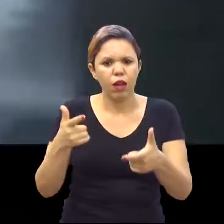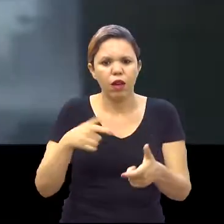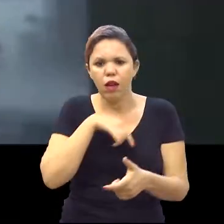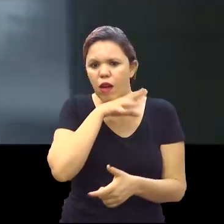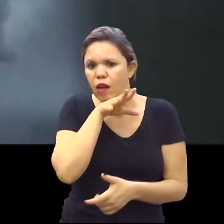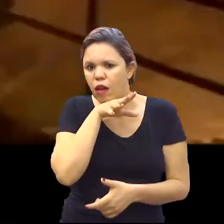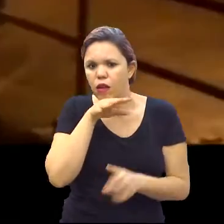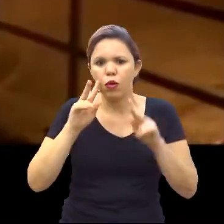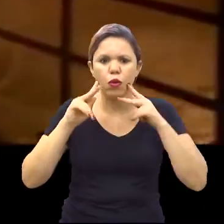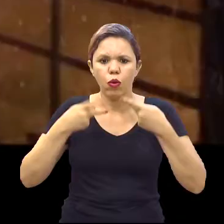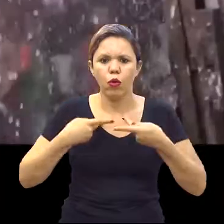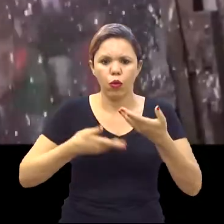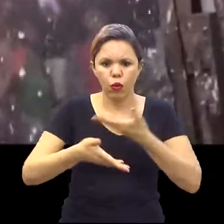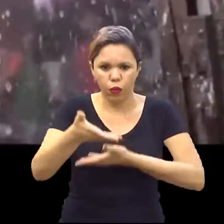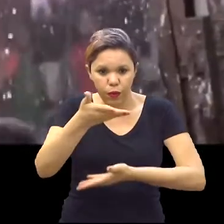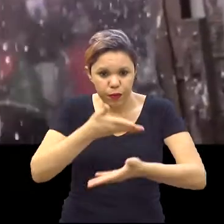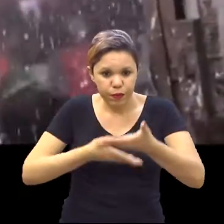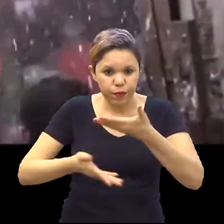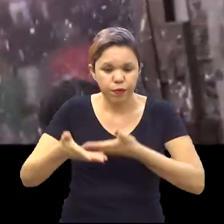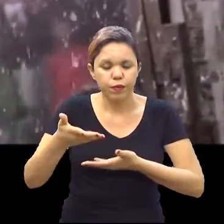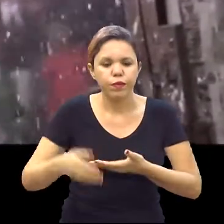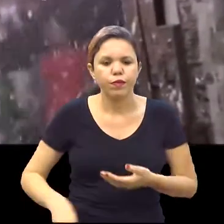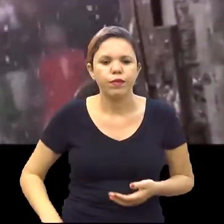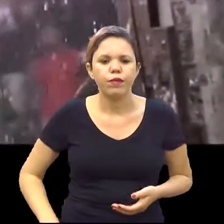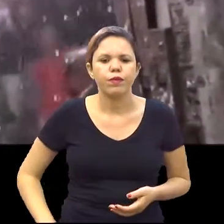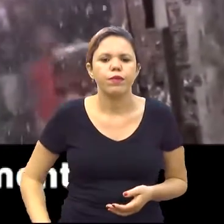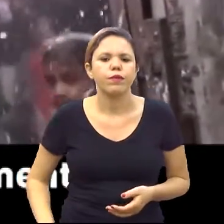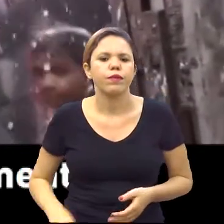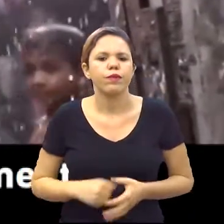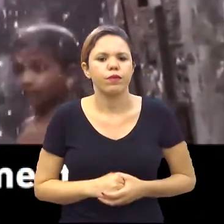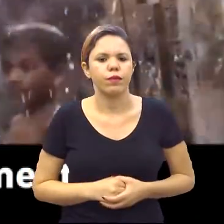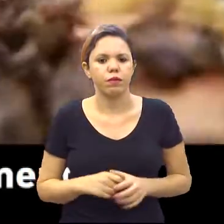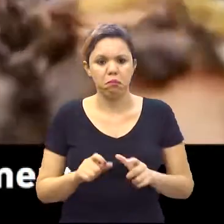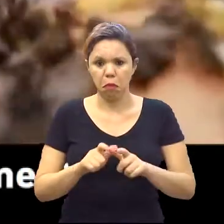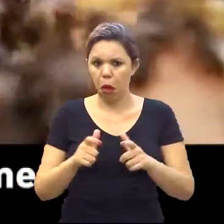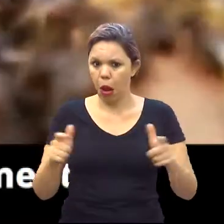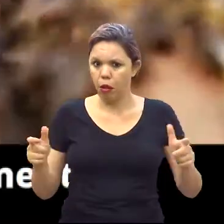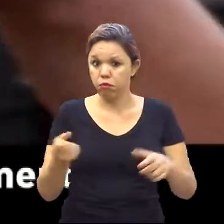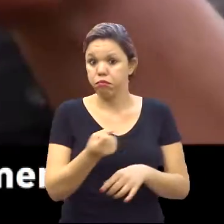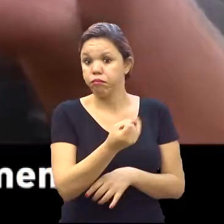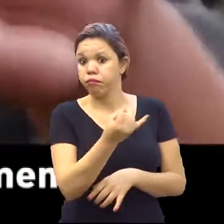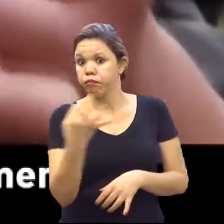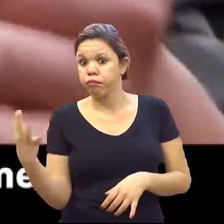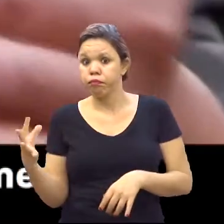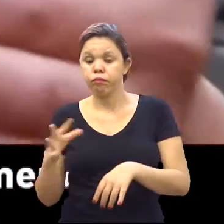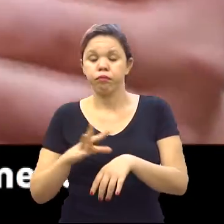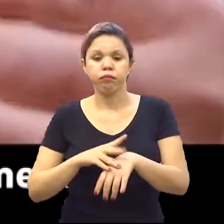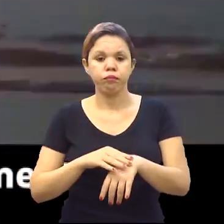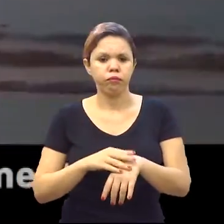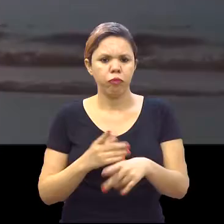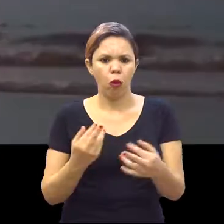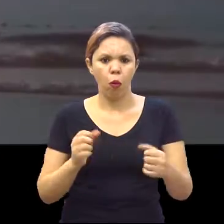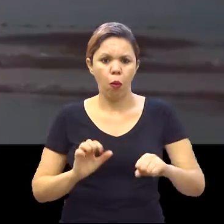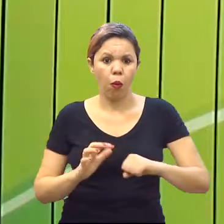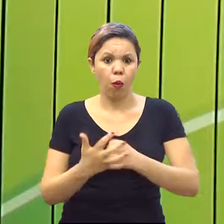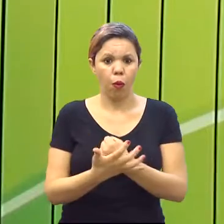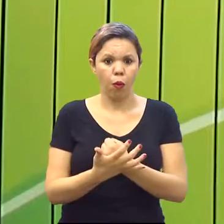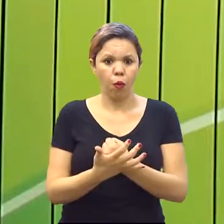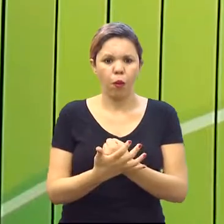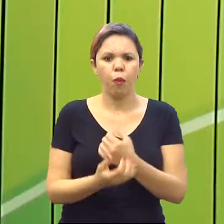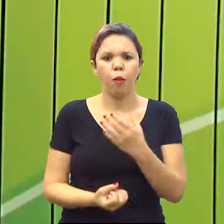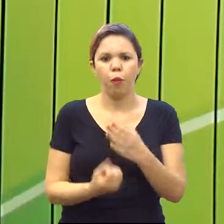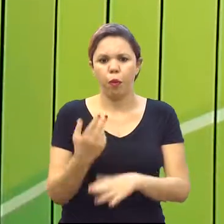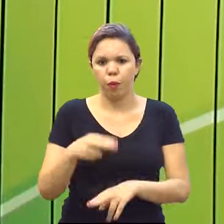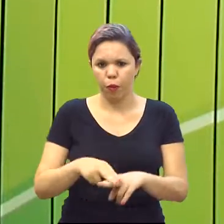como animais e humanos interagem, contribuindo assim para o aumento da quantidade de doenças como a